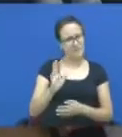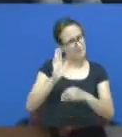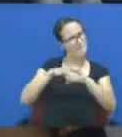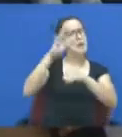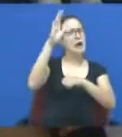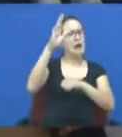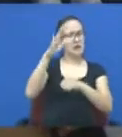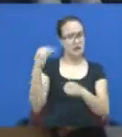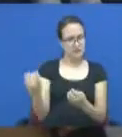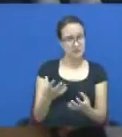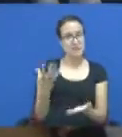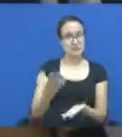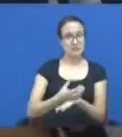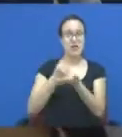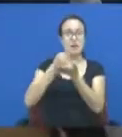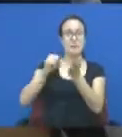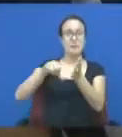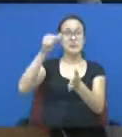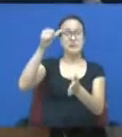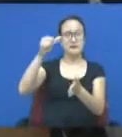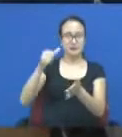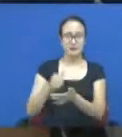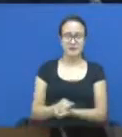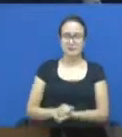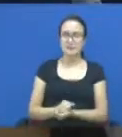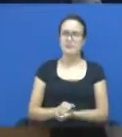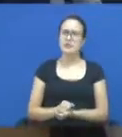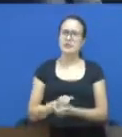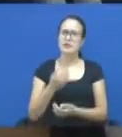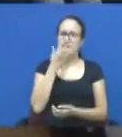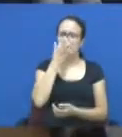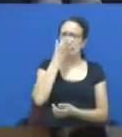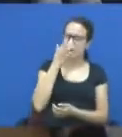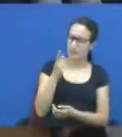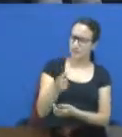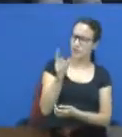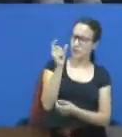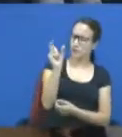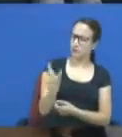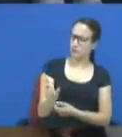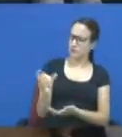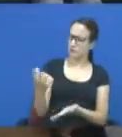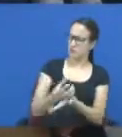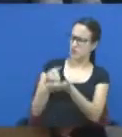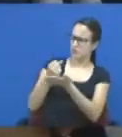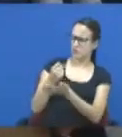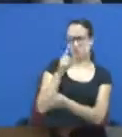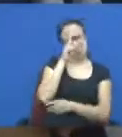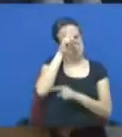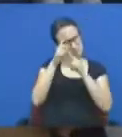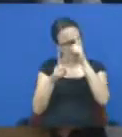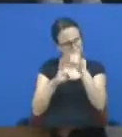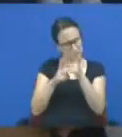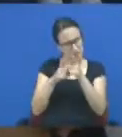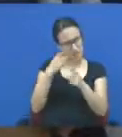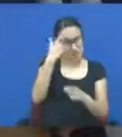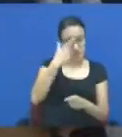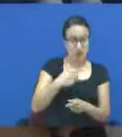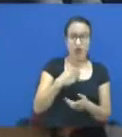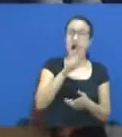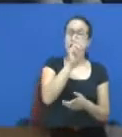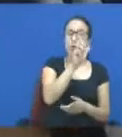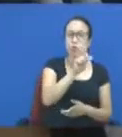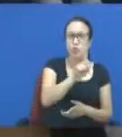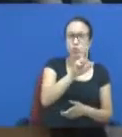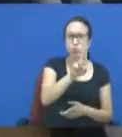especialmente através de pagamento, para pessoas cuja salvação era duvidosa. Lutero protestou contra essa prática